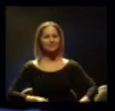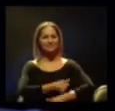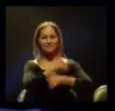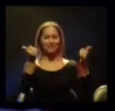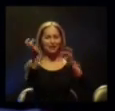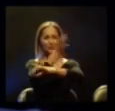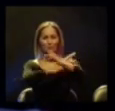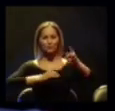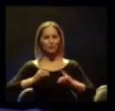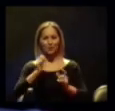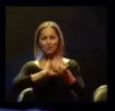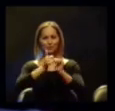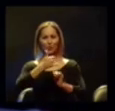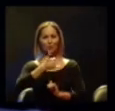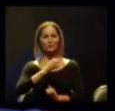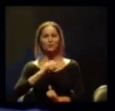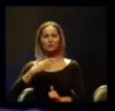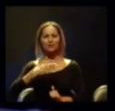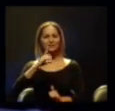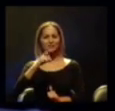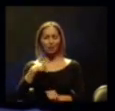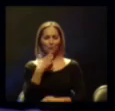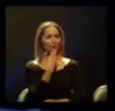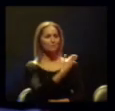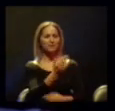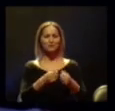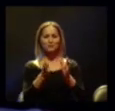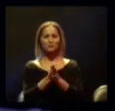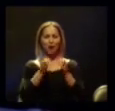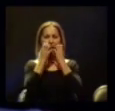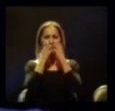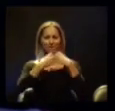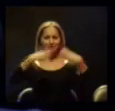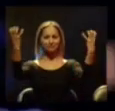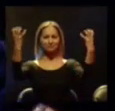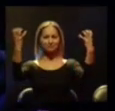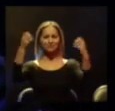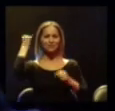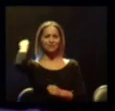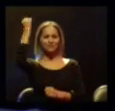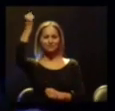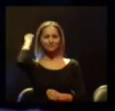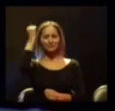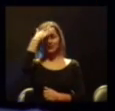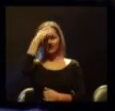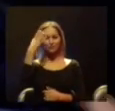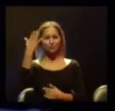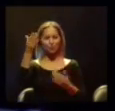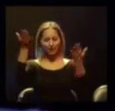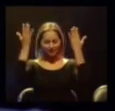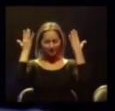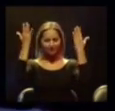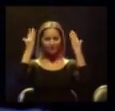Europeia do Desporto 2016, com o apelo a que todos gritemos. Viva Setúbal, viva o